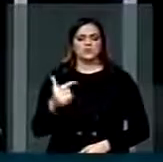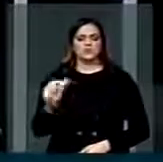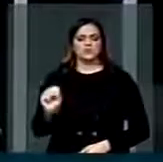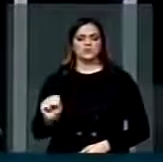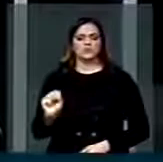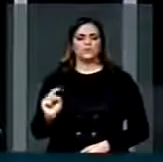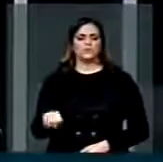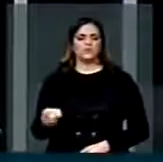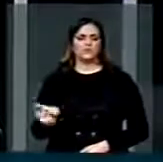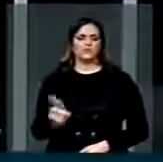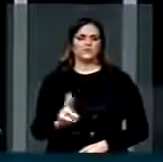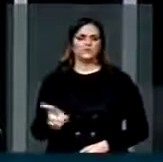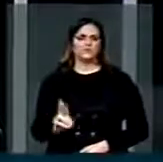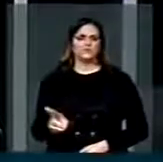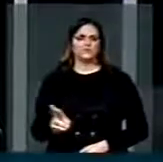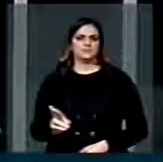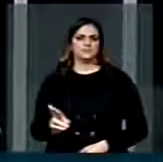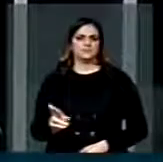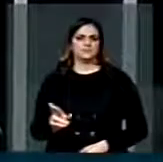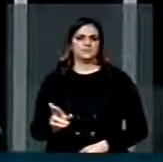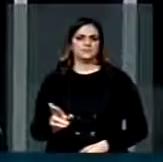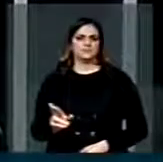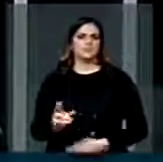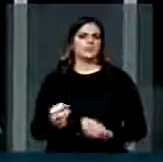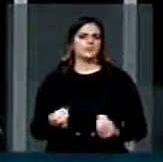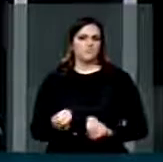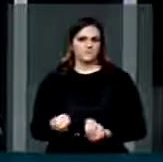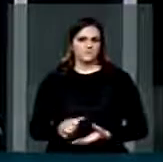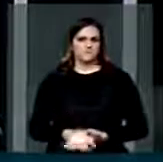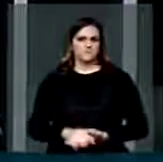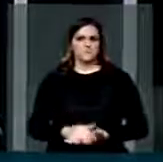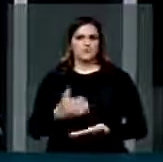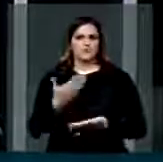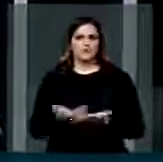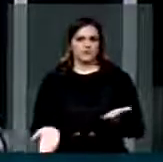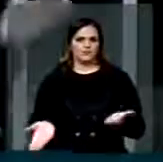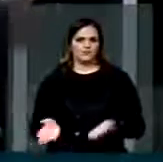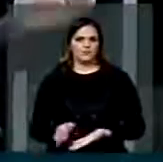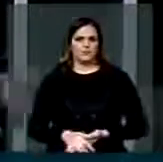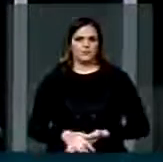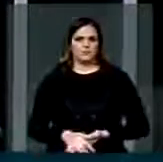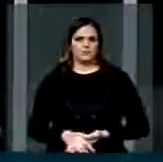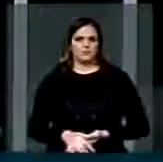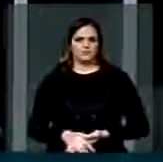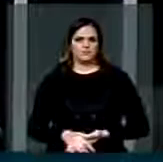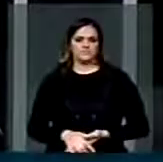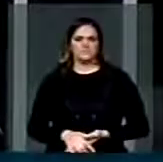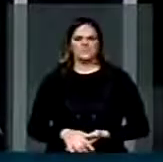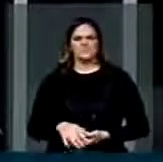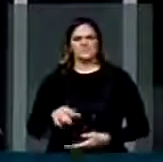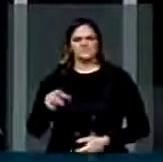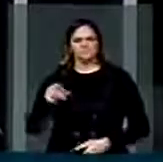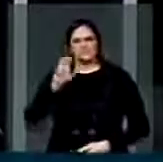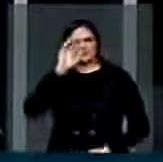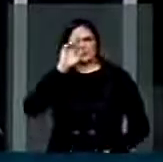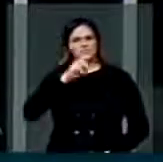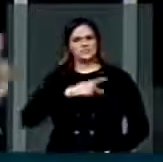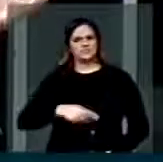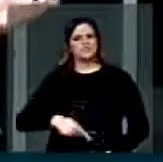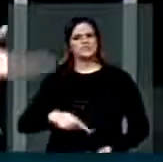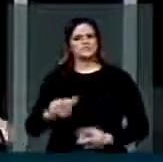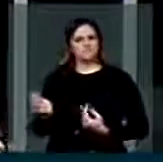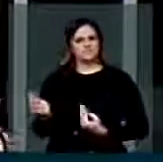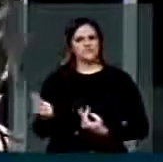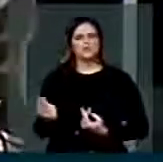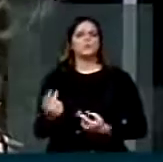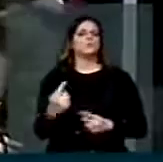828 mil reais. E essas emendas, senhor presidente, que nós perdemos, creio que Vossa Excelência também deve ter perdido, os